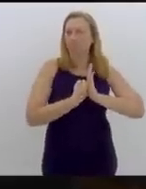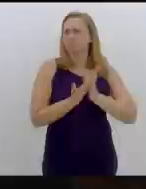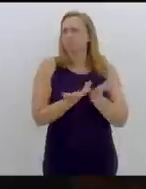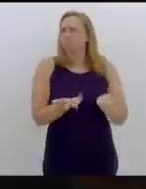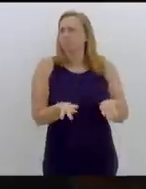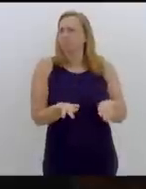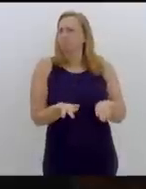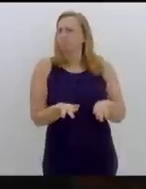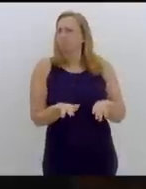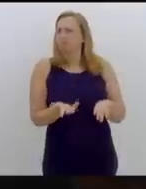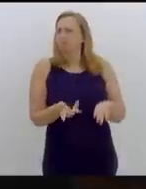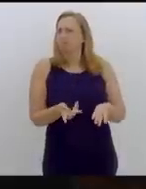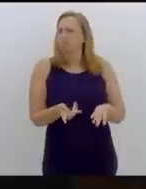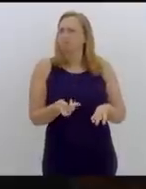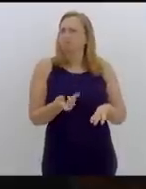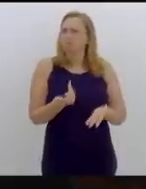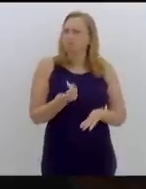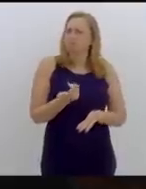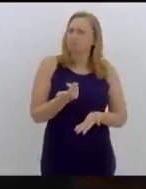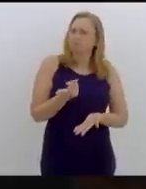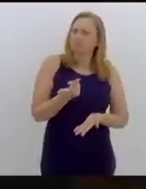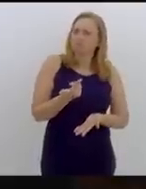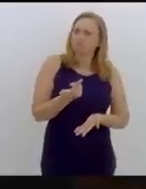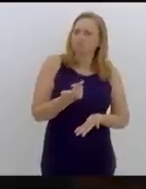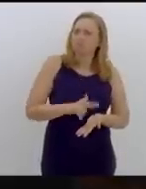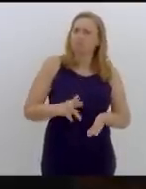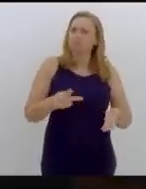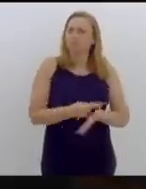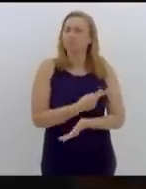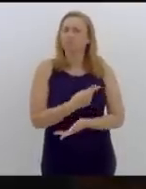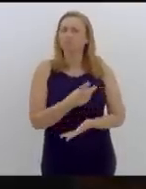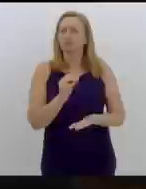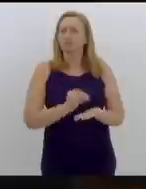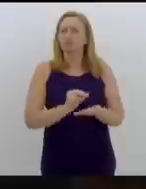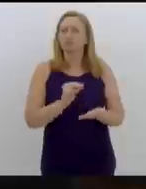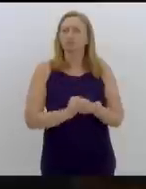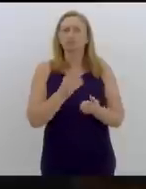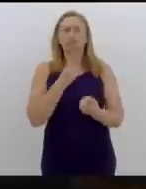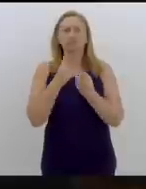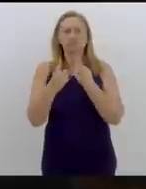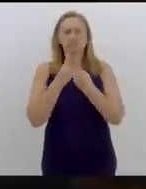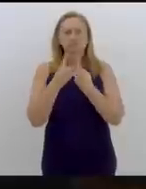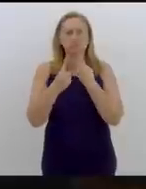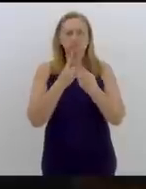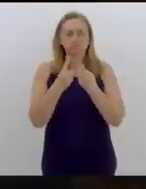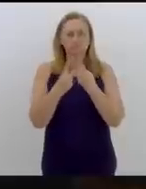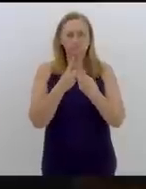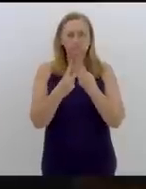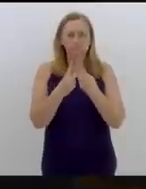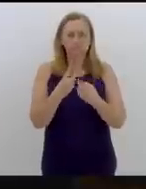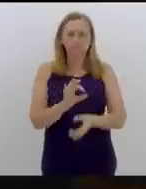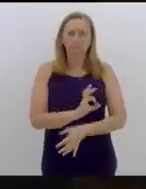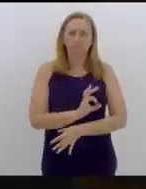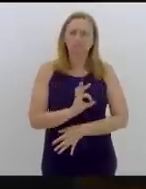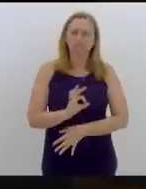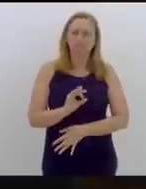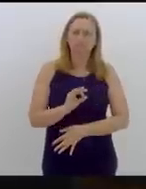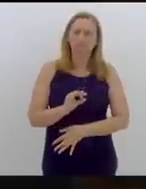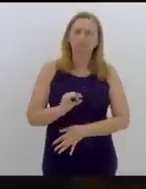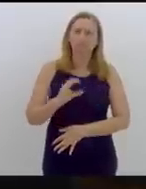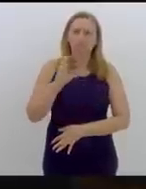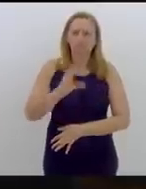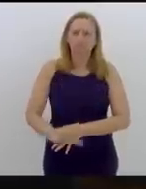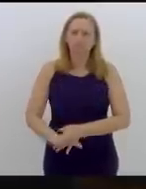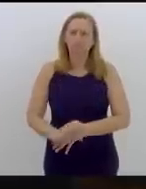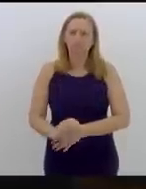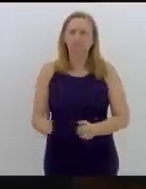isso se deu mais uma vez e faço aqui sem medo de errar pela falta de diálogo da Polícia Civil com o